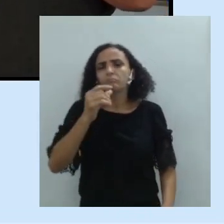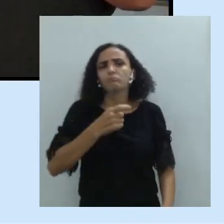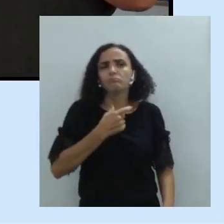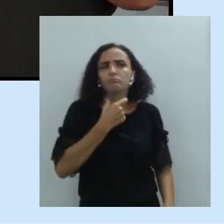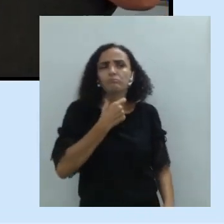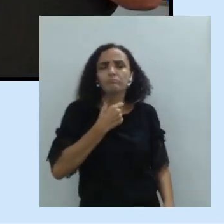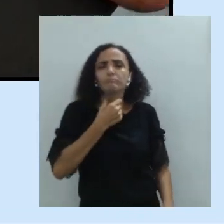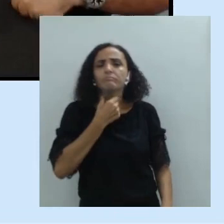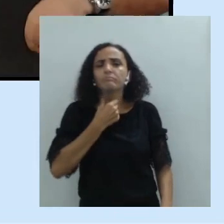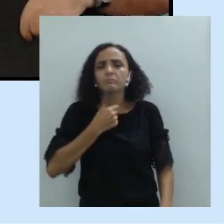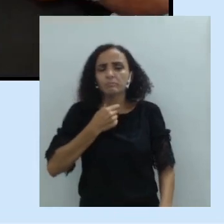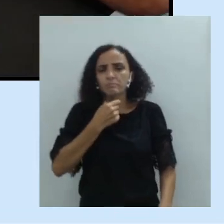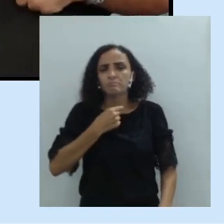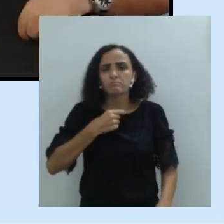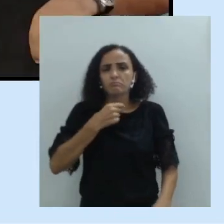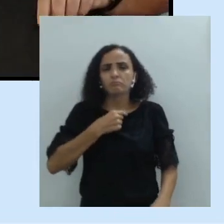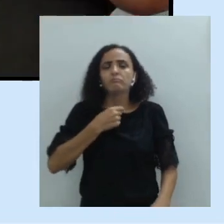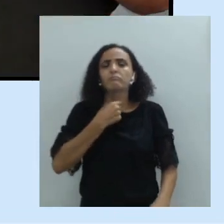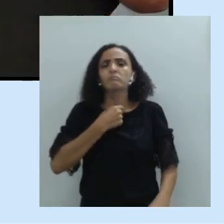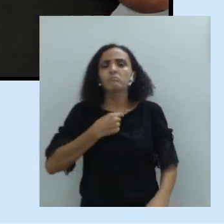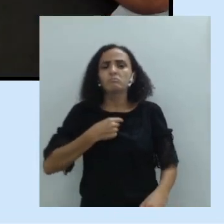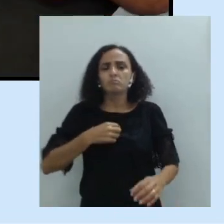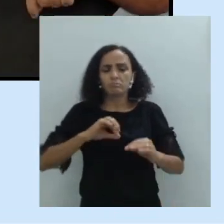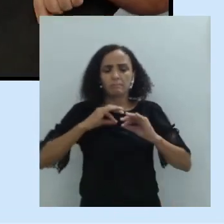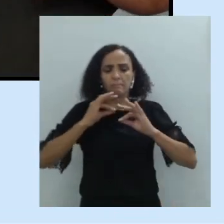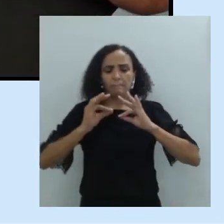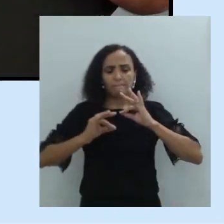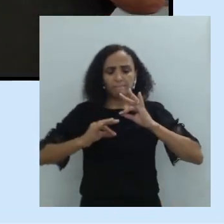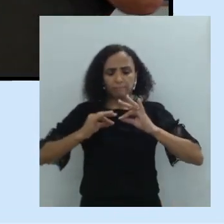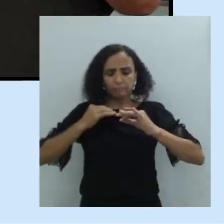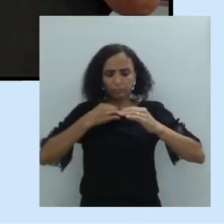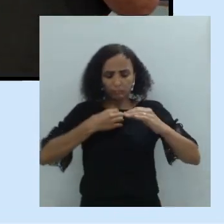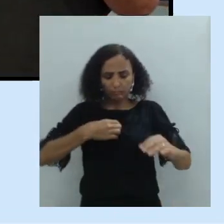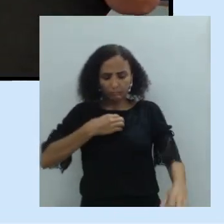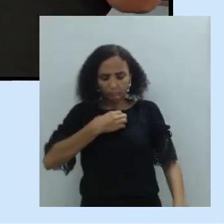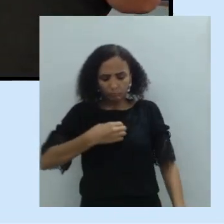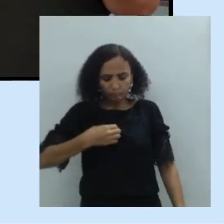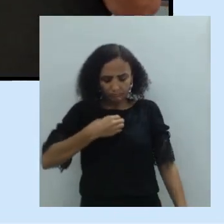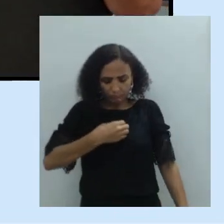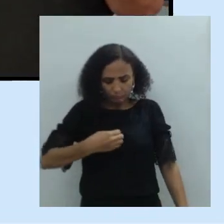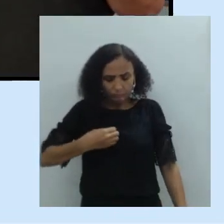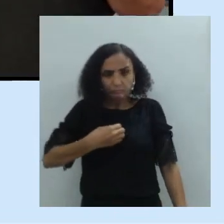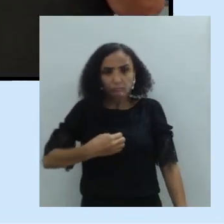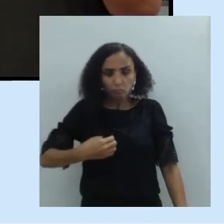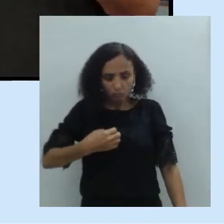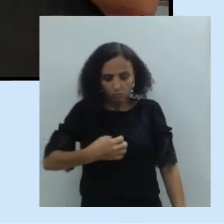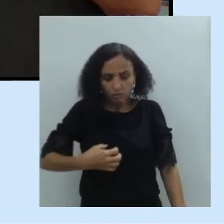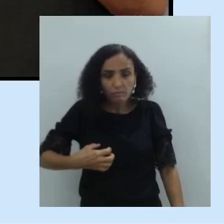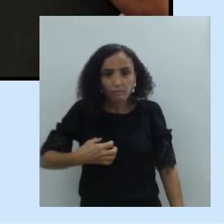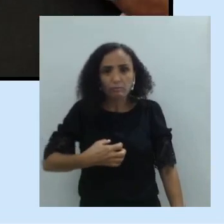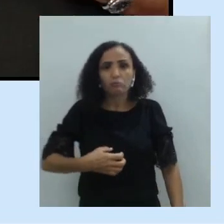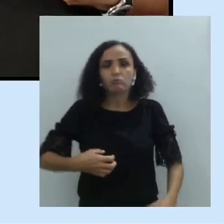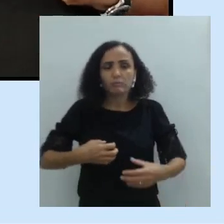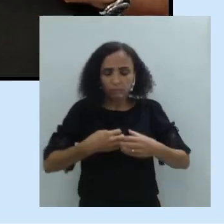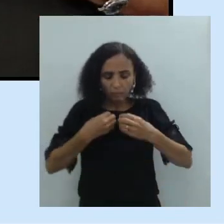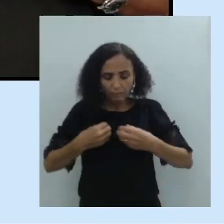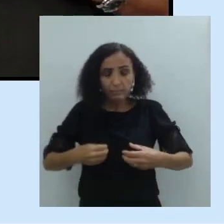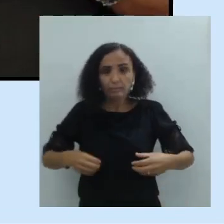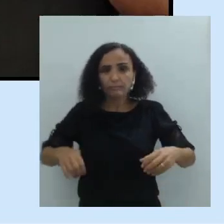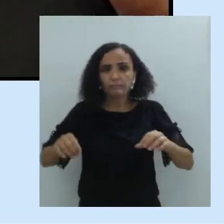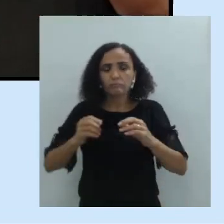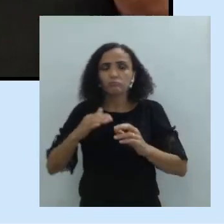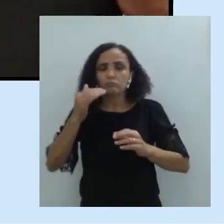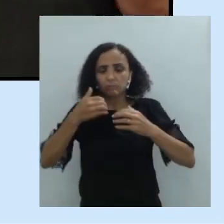desce pelo pescoço, vai para o organismo, e lá ele faz a digestão das proteínas,